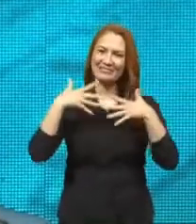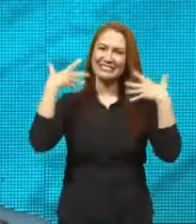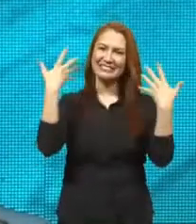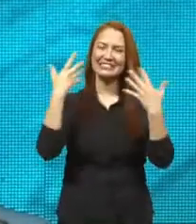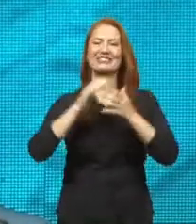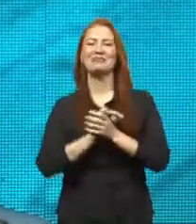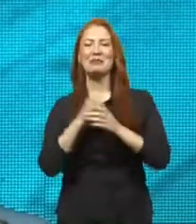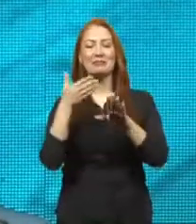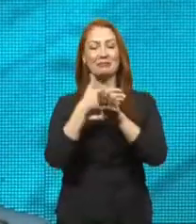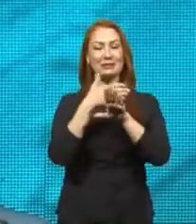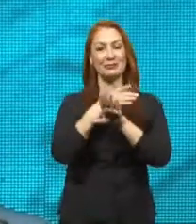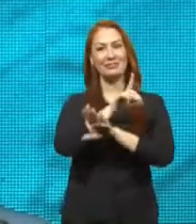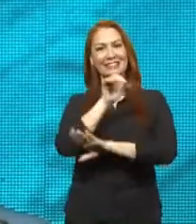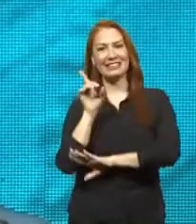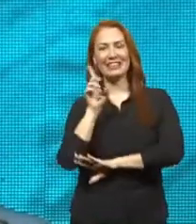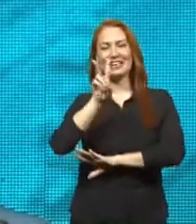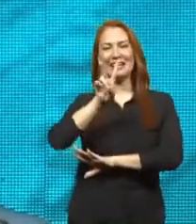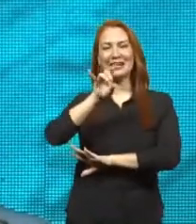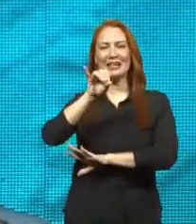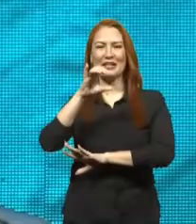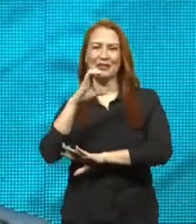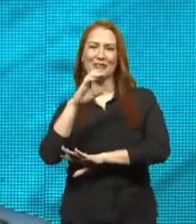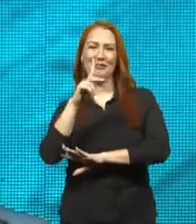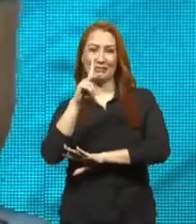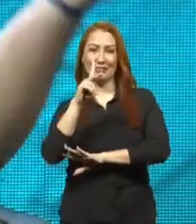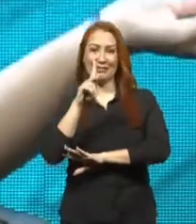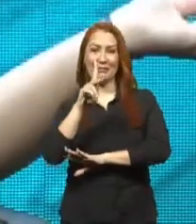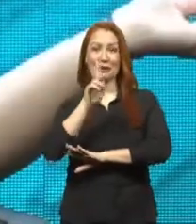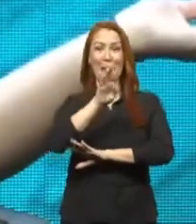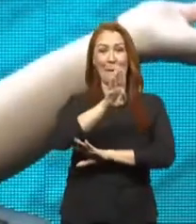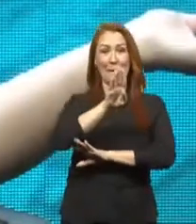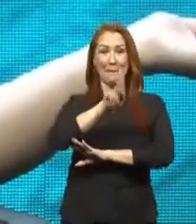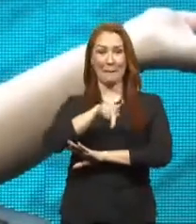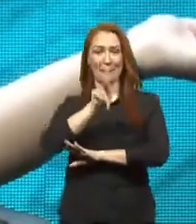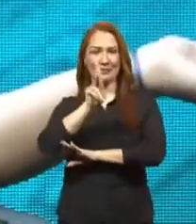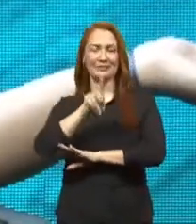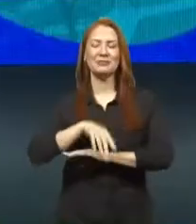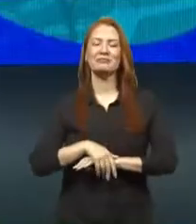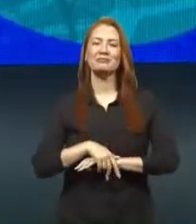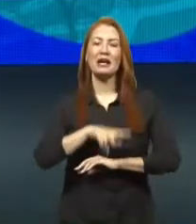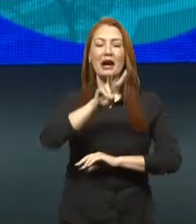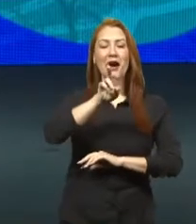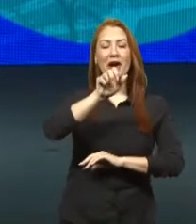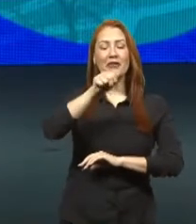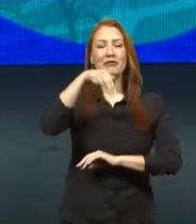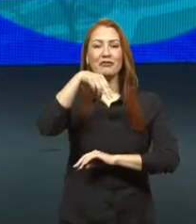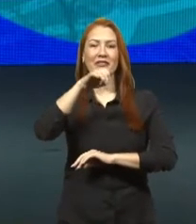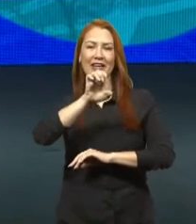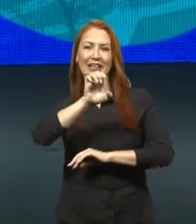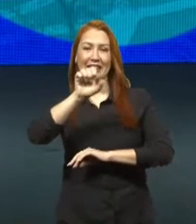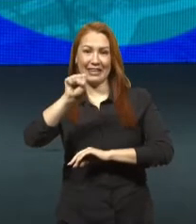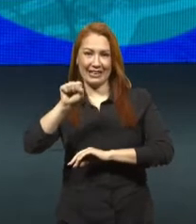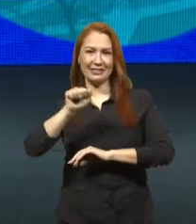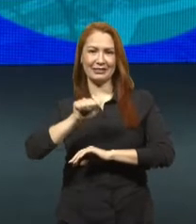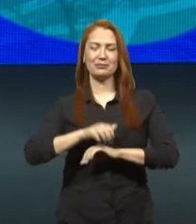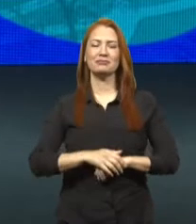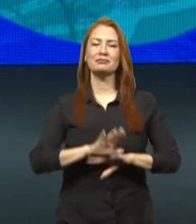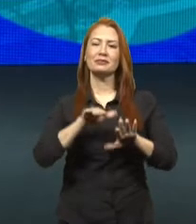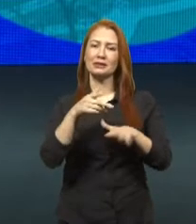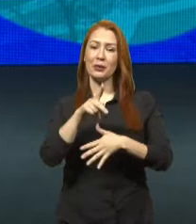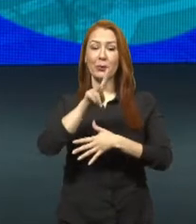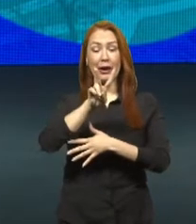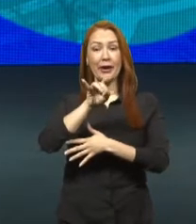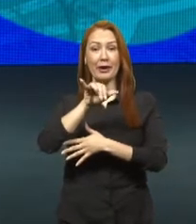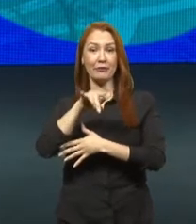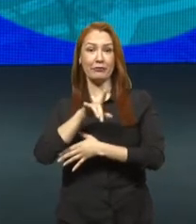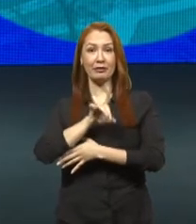a Vicky da Braskem, Vicky Martinez, a Vanessa Falcão aqui do meu lado. A Vicky, ela é Relações Institucionais da